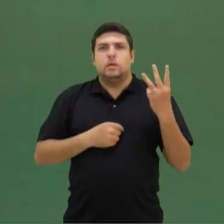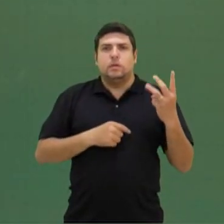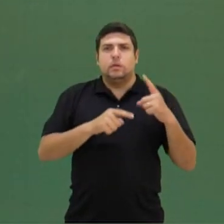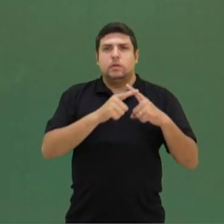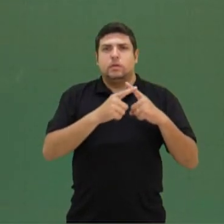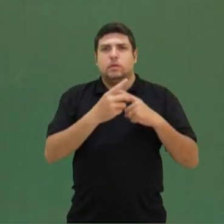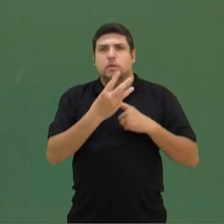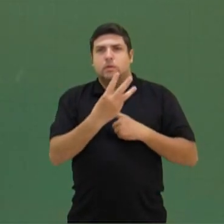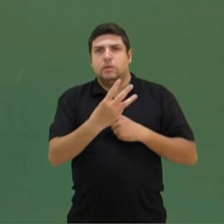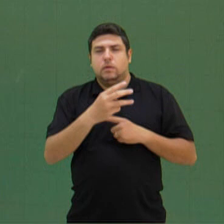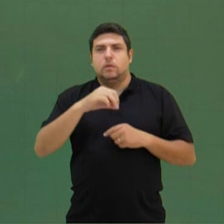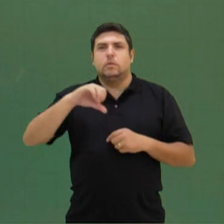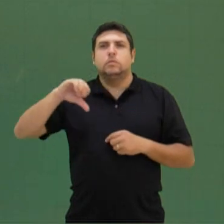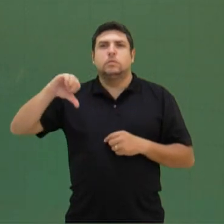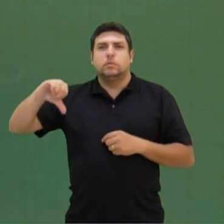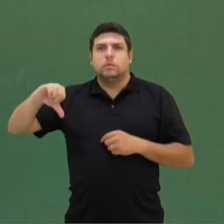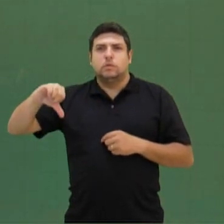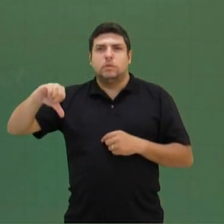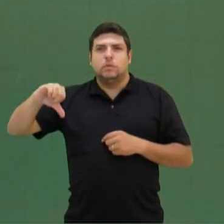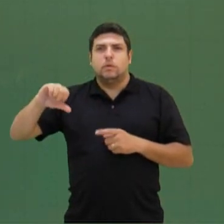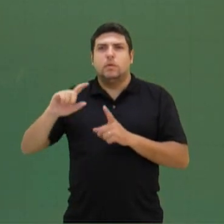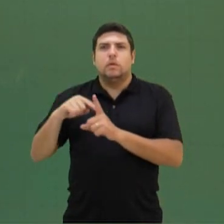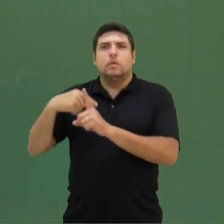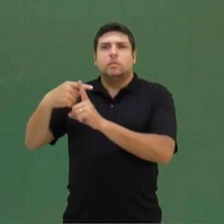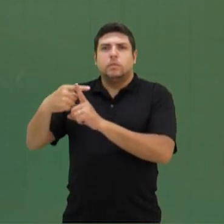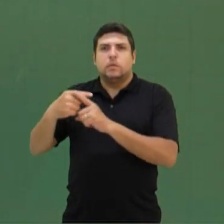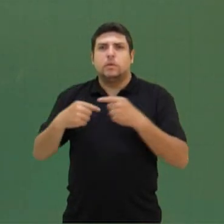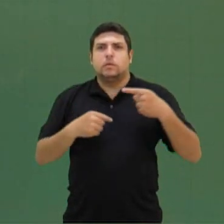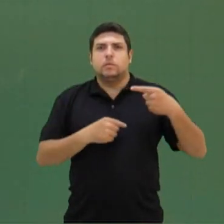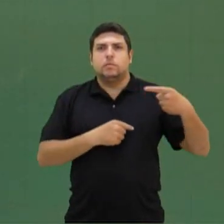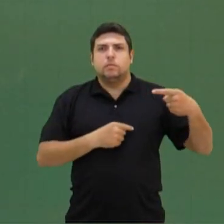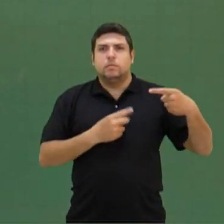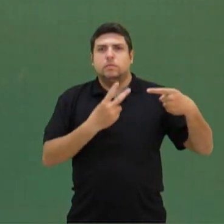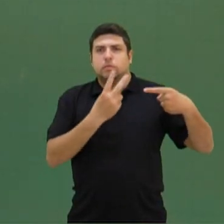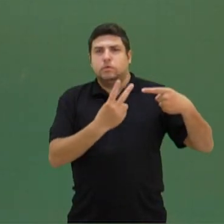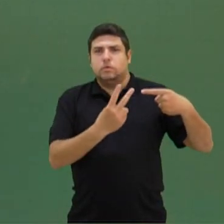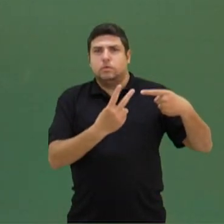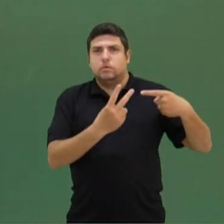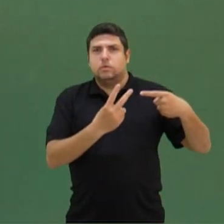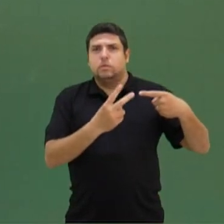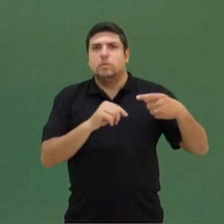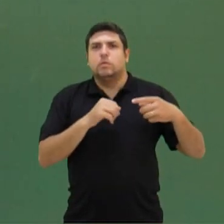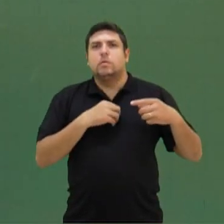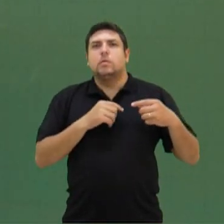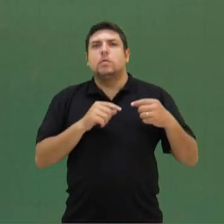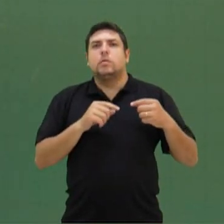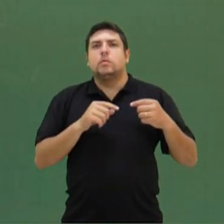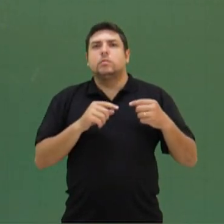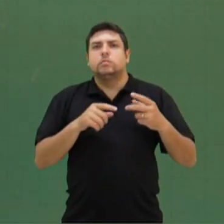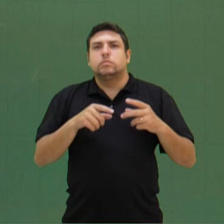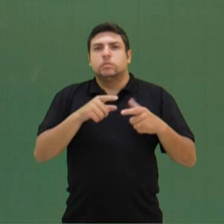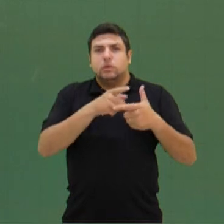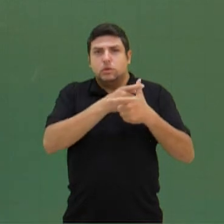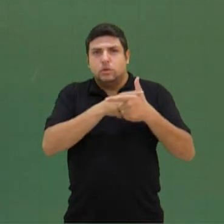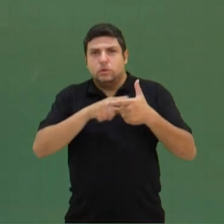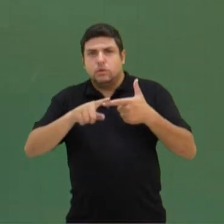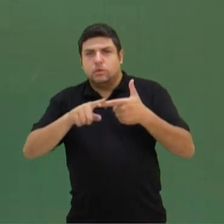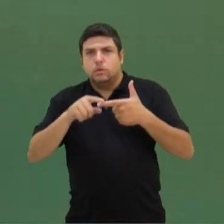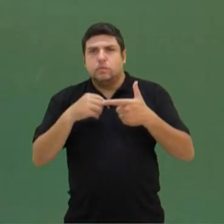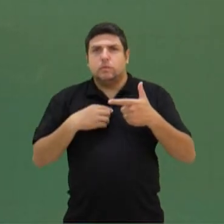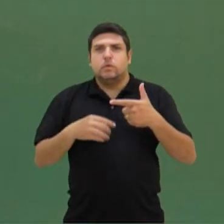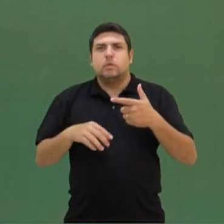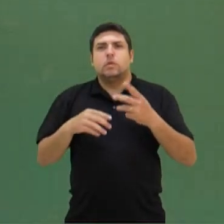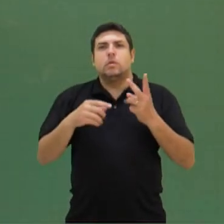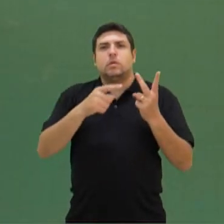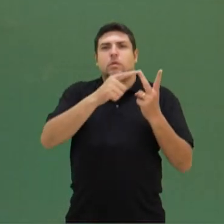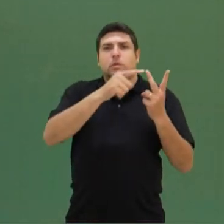9. Mais menos 2, menos 2. Tudo isso dividido pela raiz quadrada de 4 ao quadrado, quanto